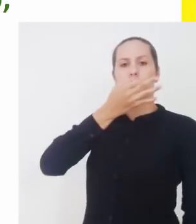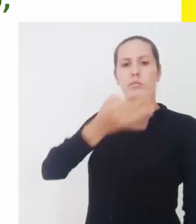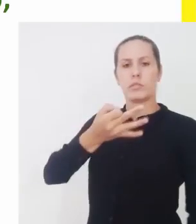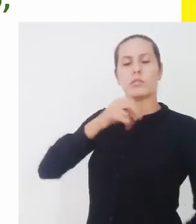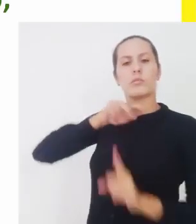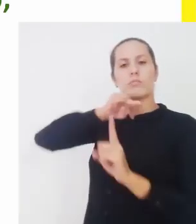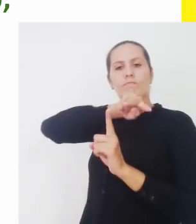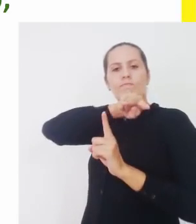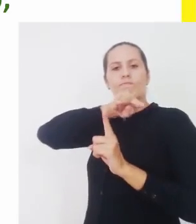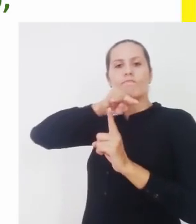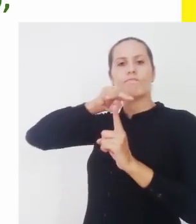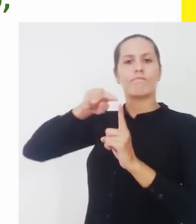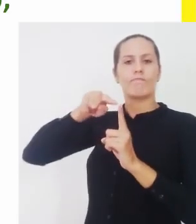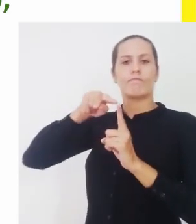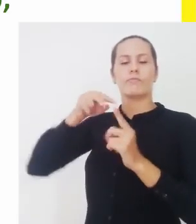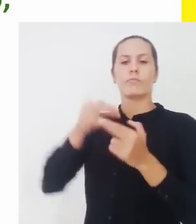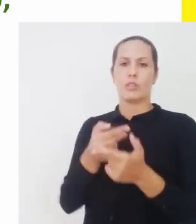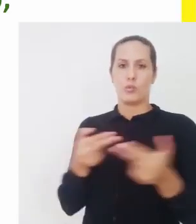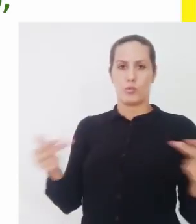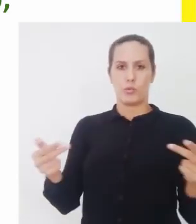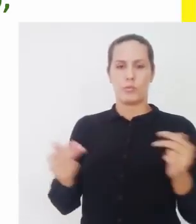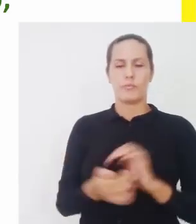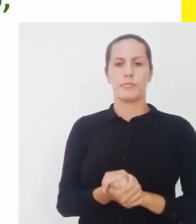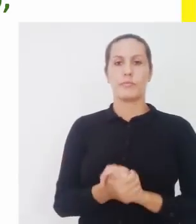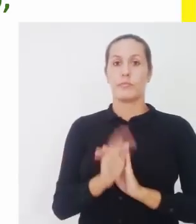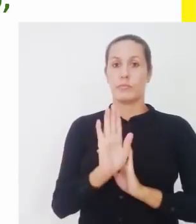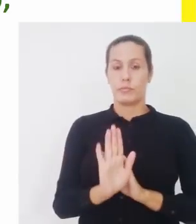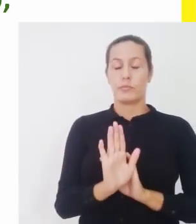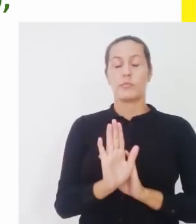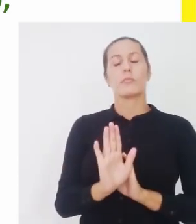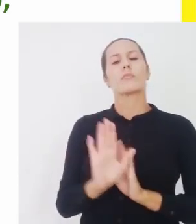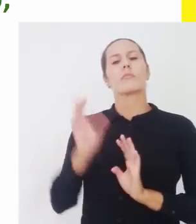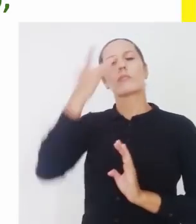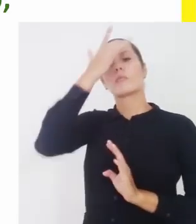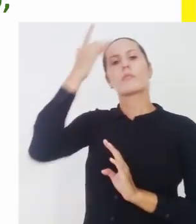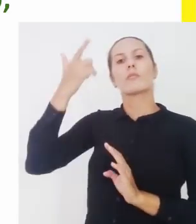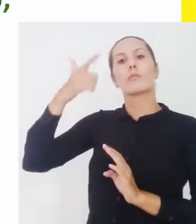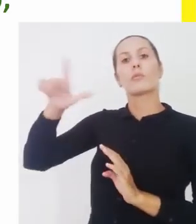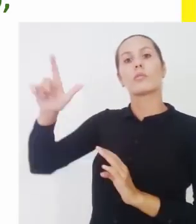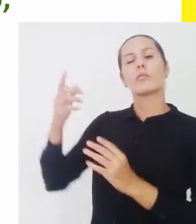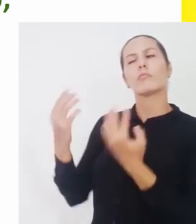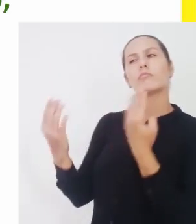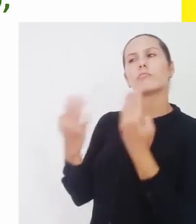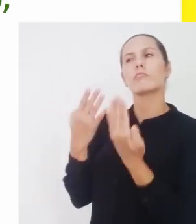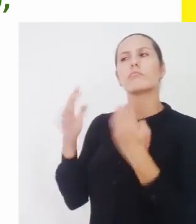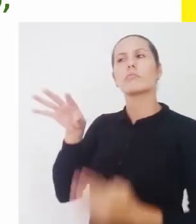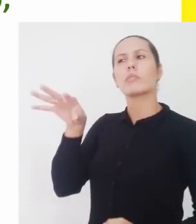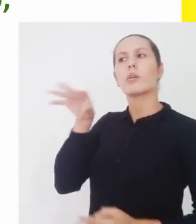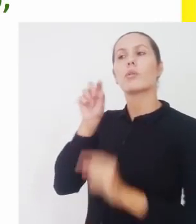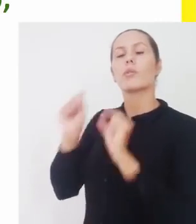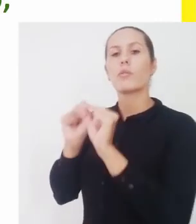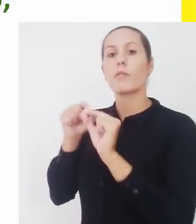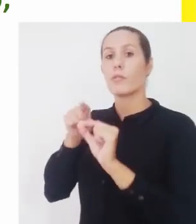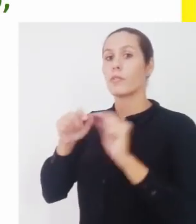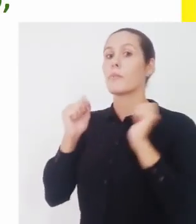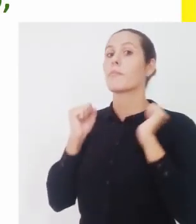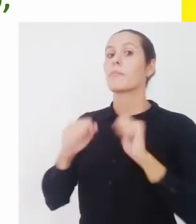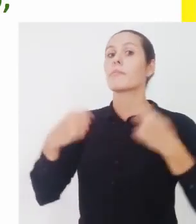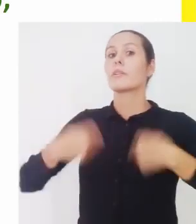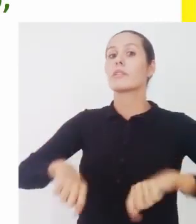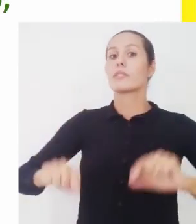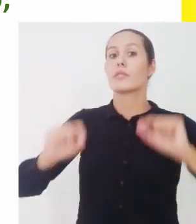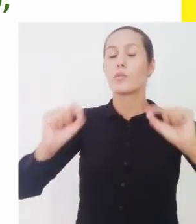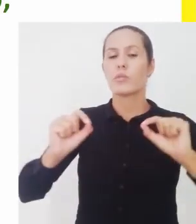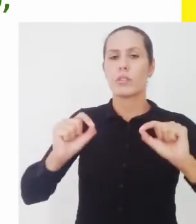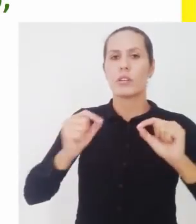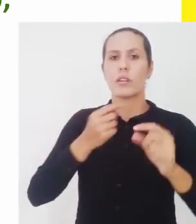pelas nossas experiências de mundo, o lugar onde vivemos, as pessoas com quem convivemos, as leituras que fazemos, os